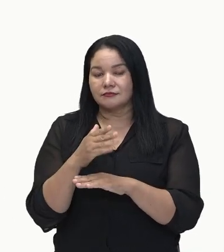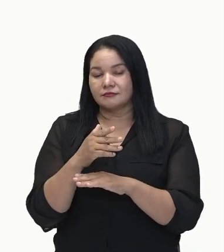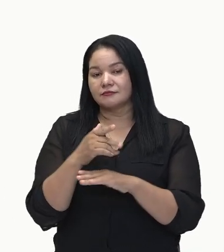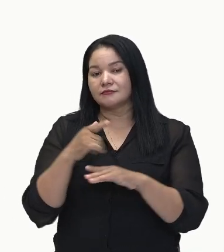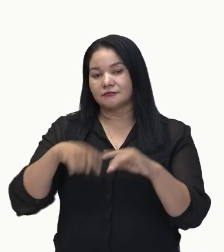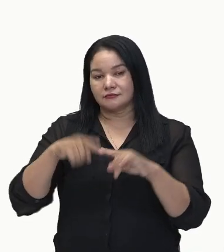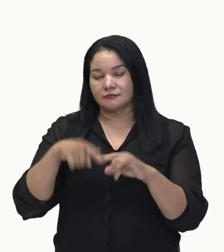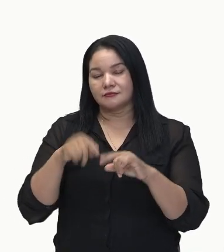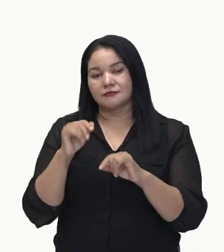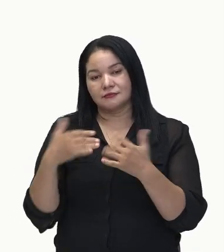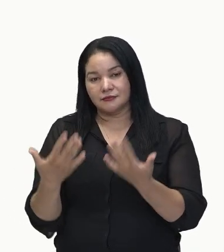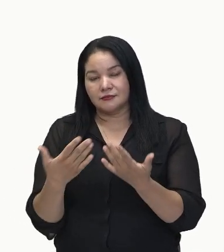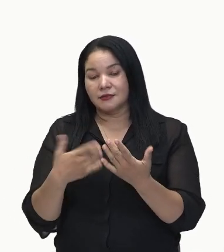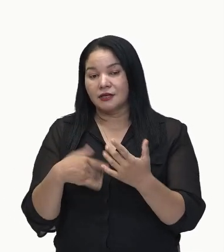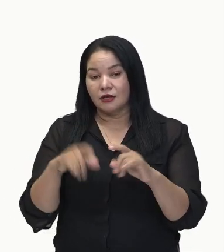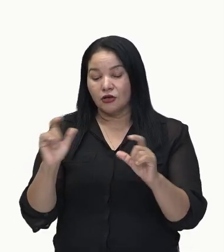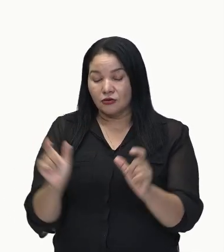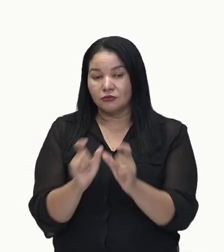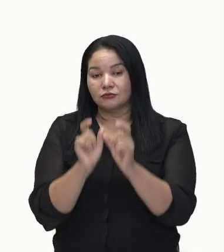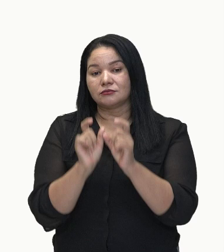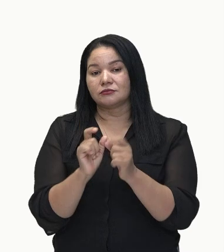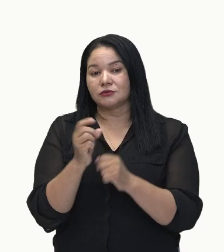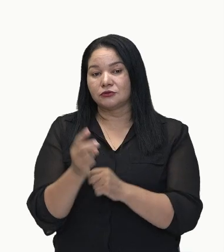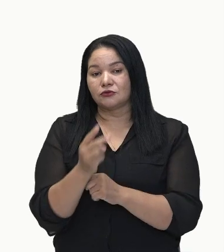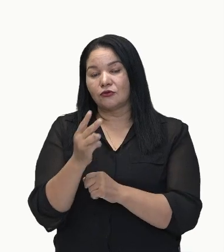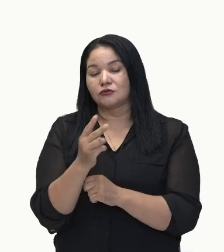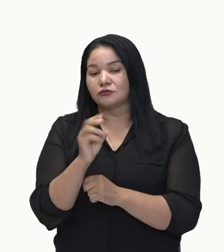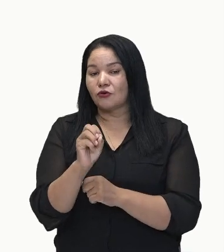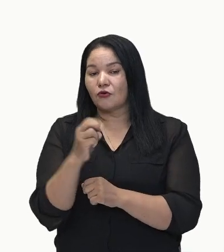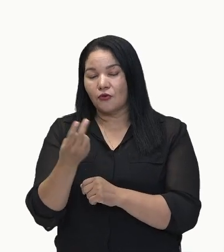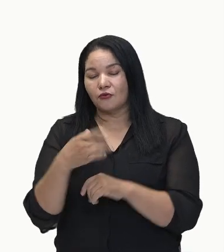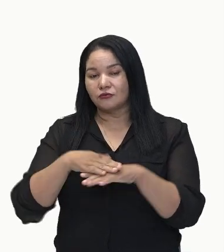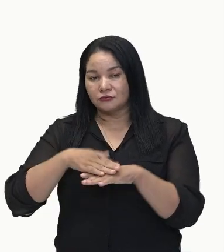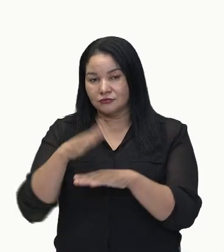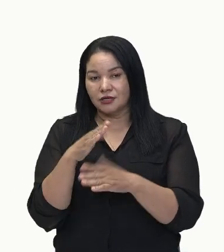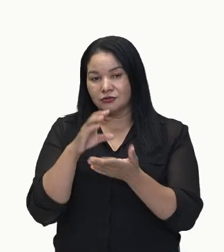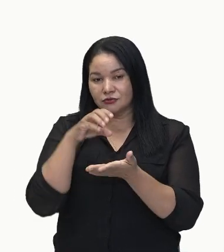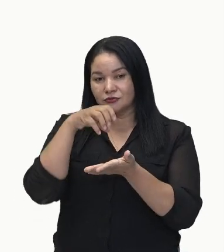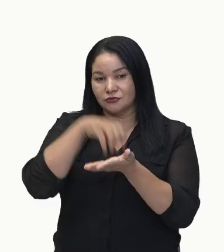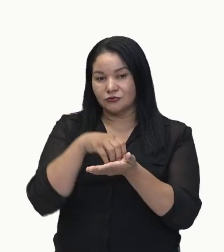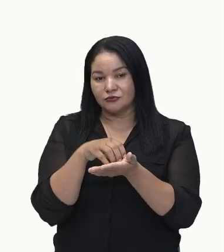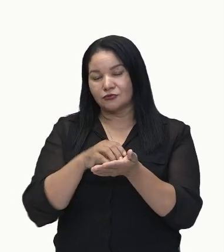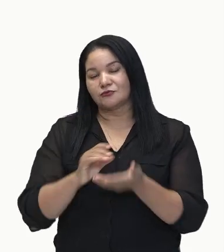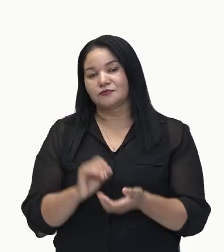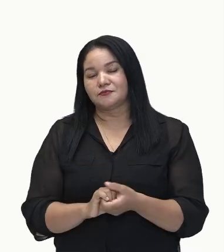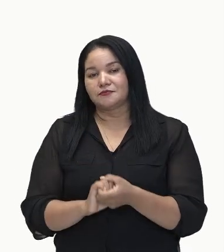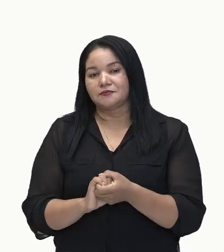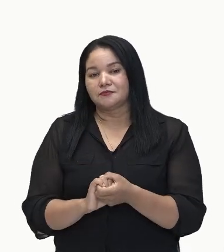determinado porque ele apresenta 2 ou mais núcleos. Ele é composto por 2